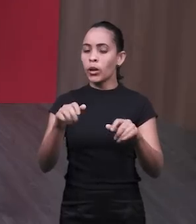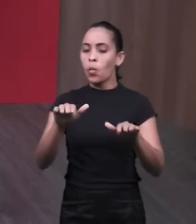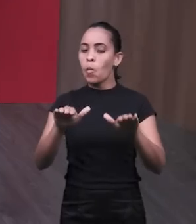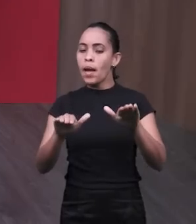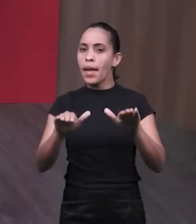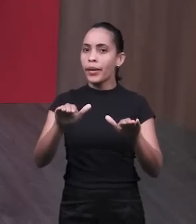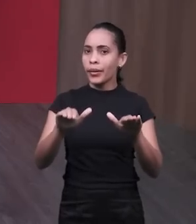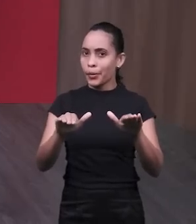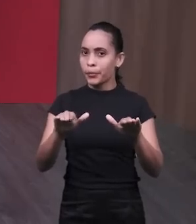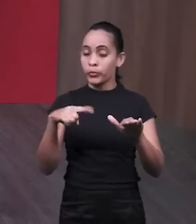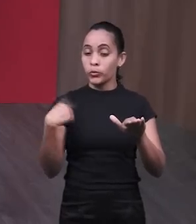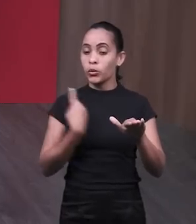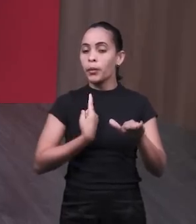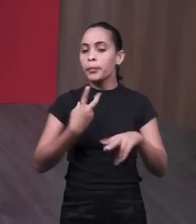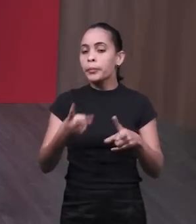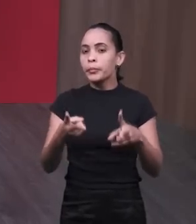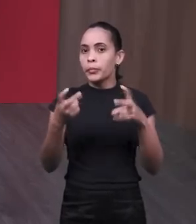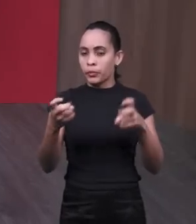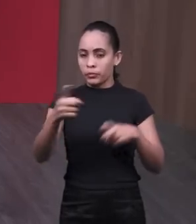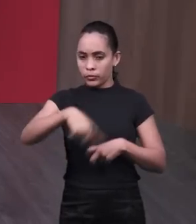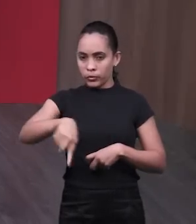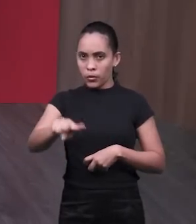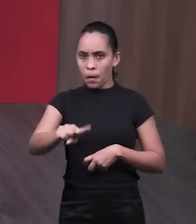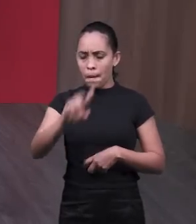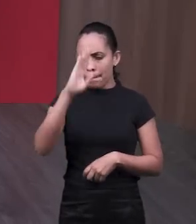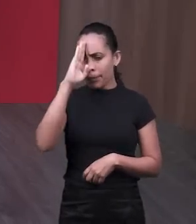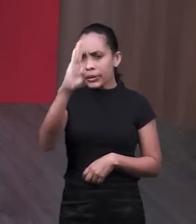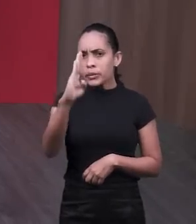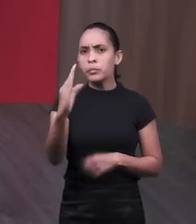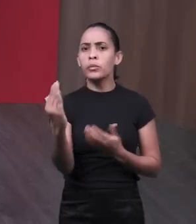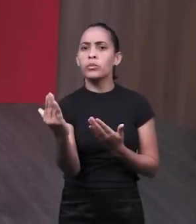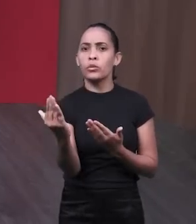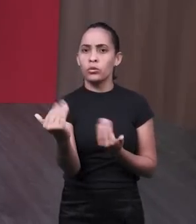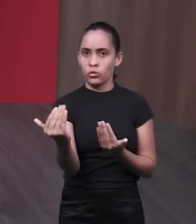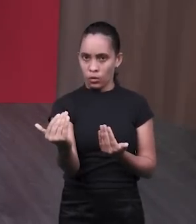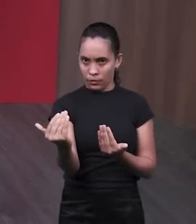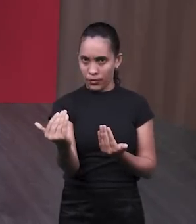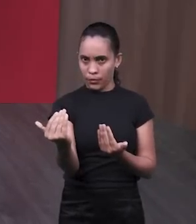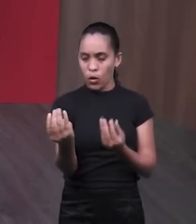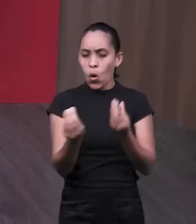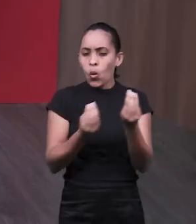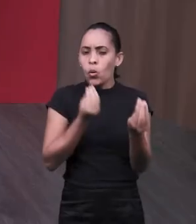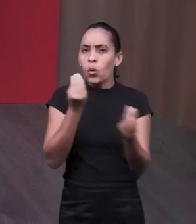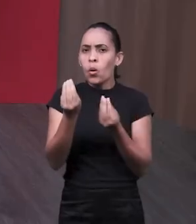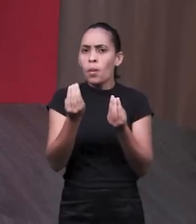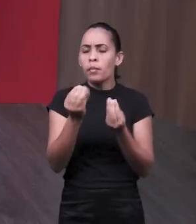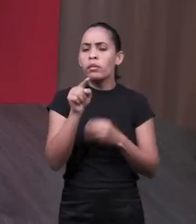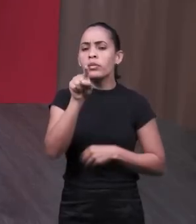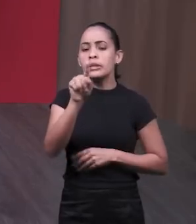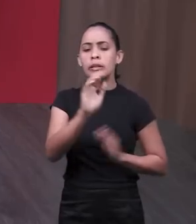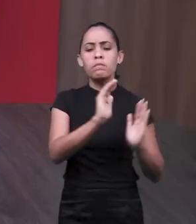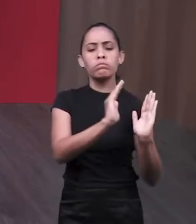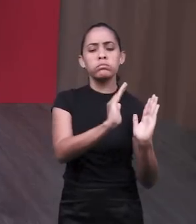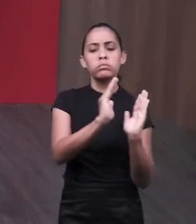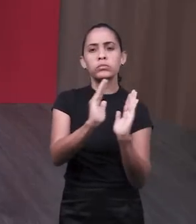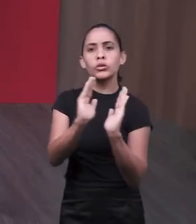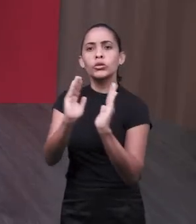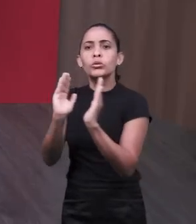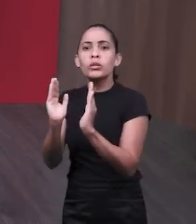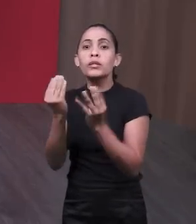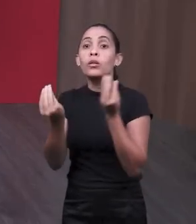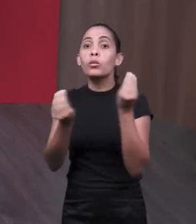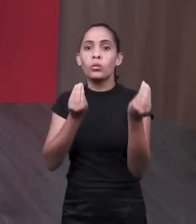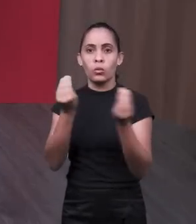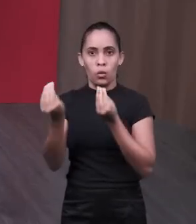de todos. Agora, nosso público aqui principal são os jovens. Então, essa administração, Davi e